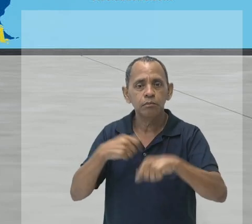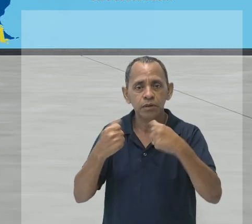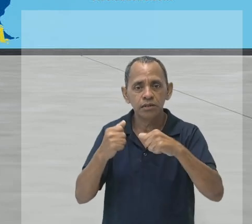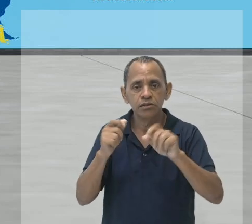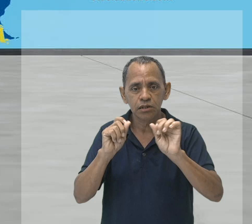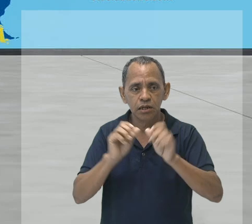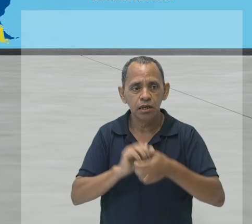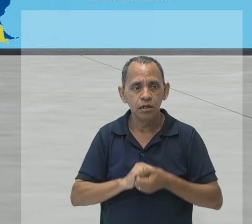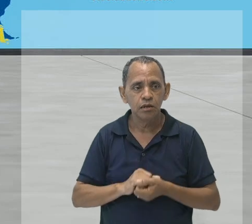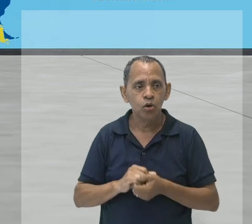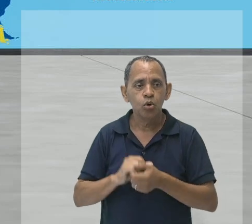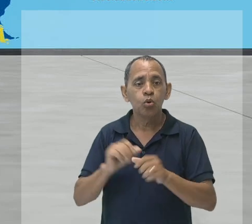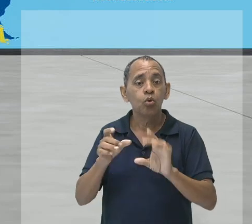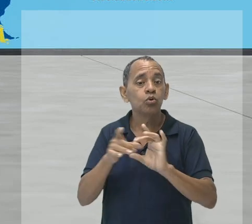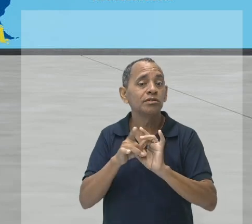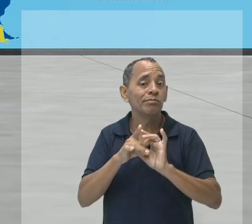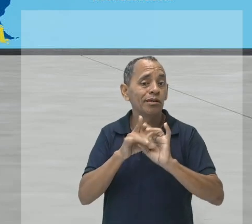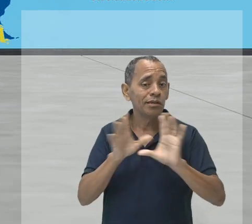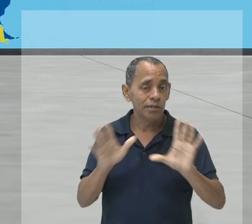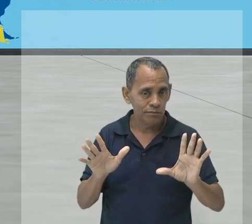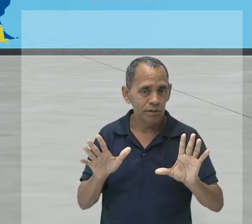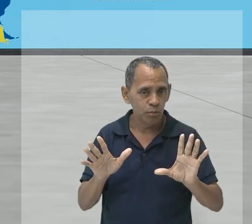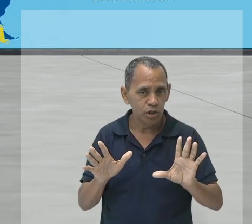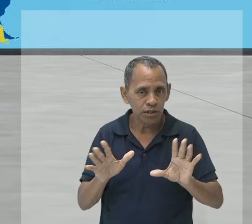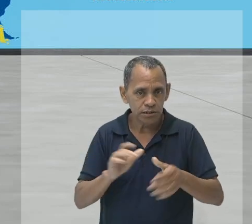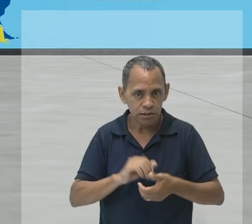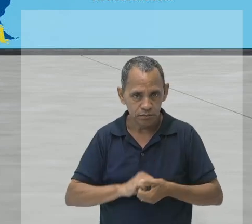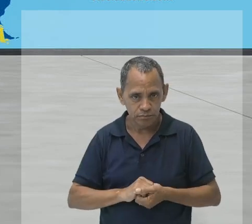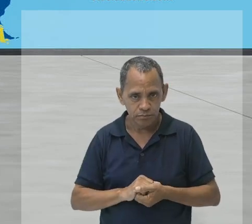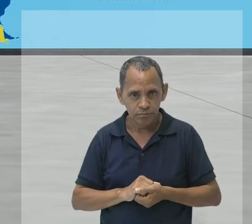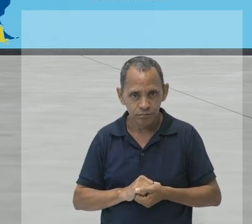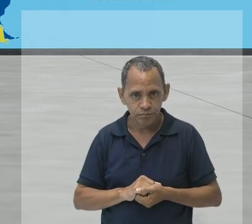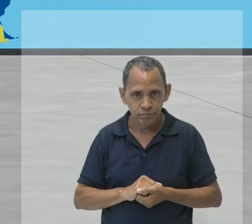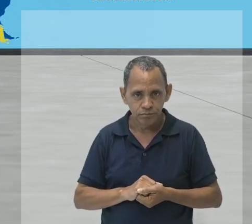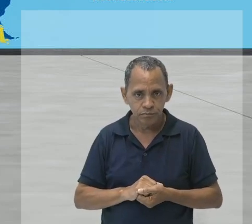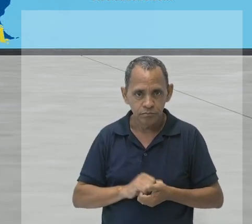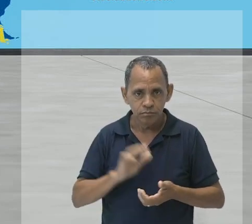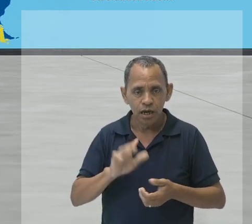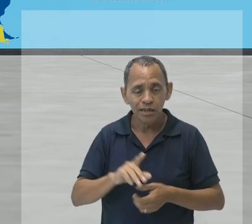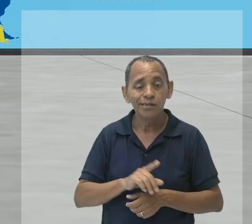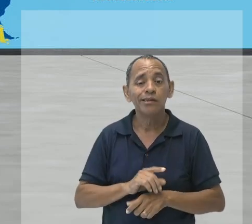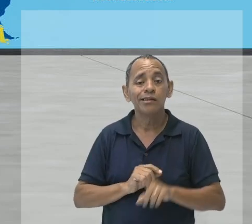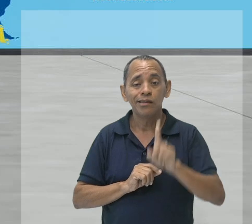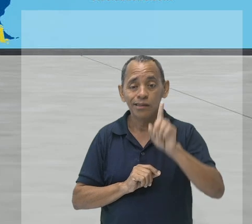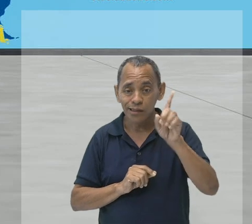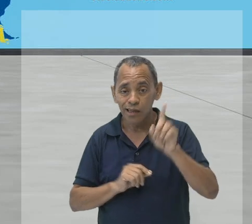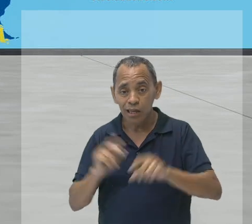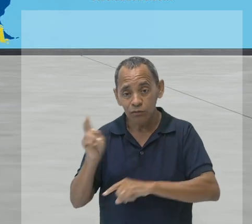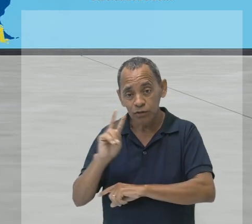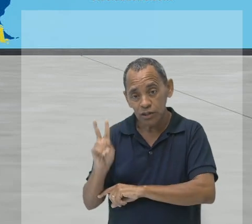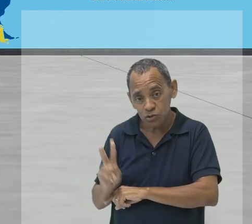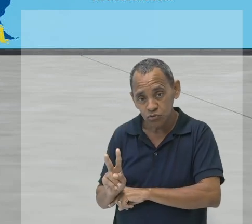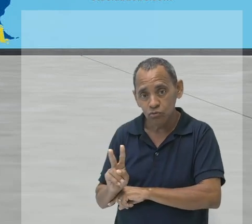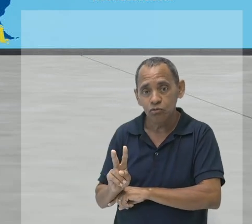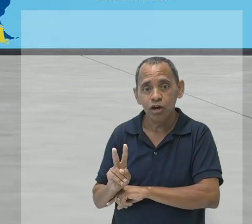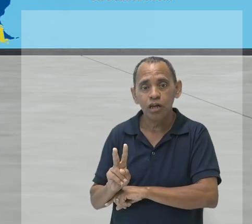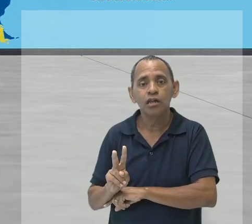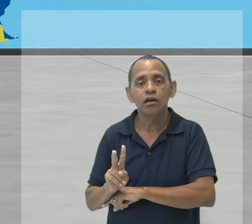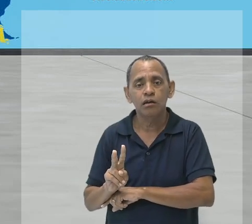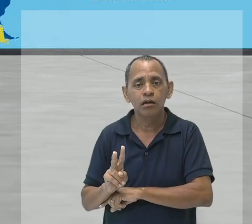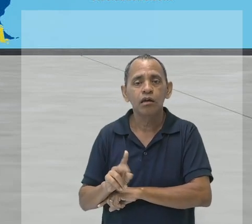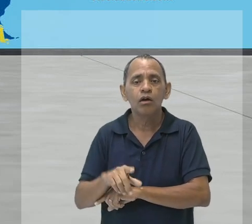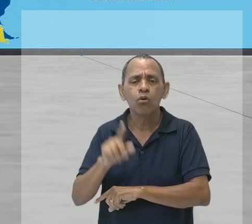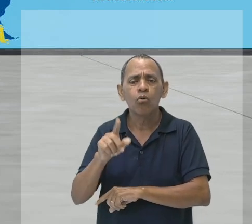regime democrático, ela foi retirada por conta dessas questões. Assim que a democracia for restabelecida naquele país, a gente pode